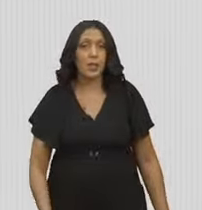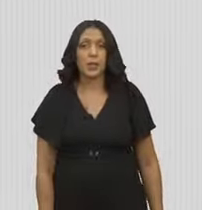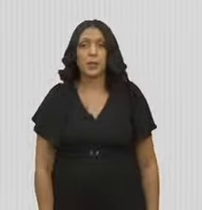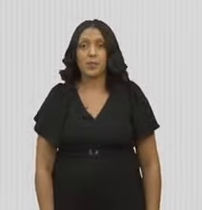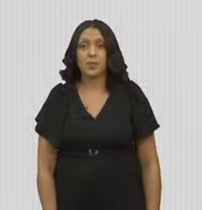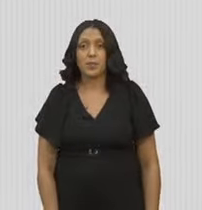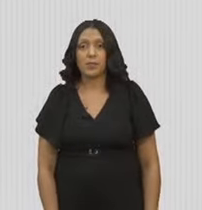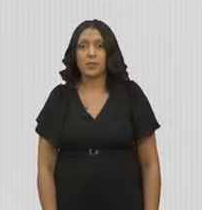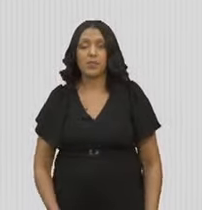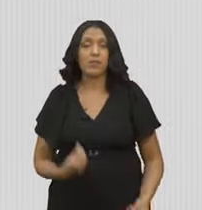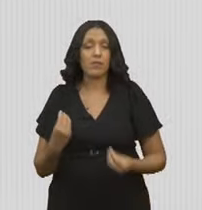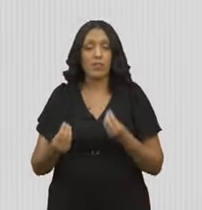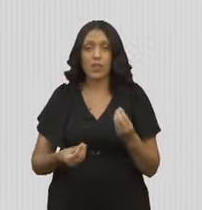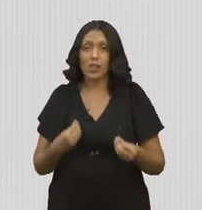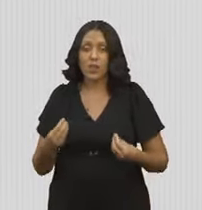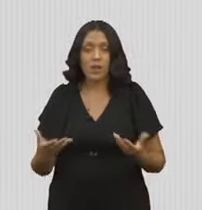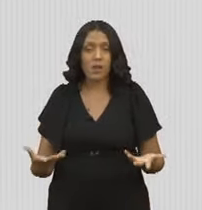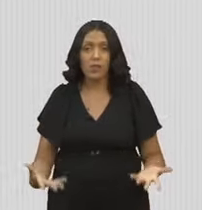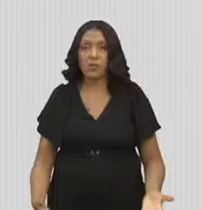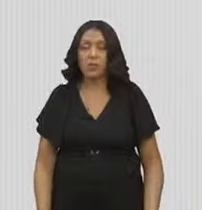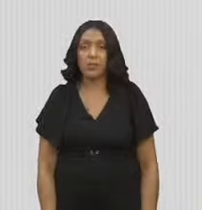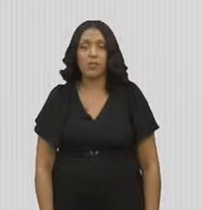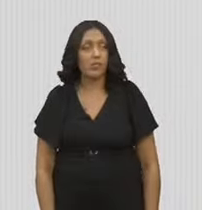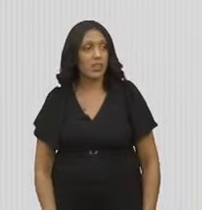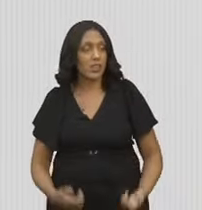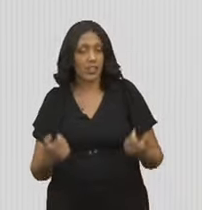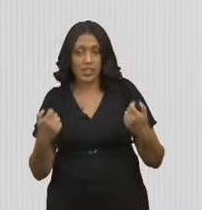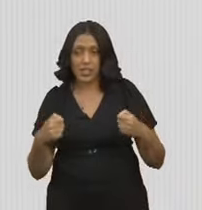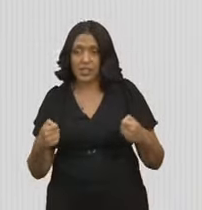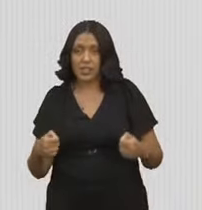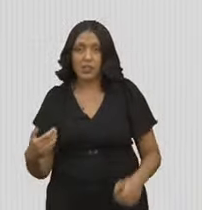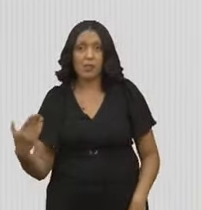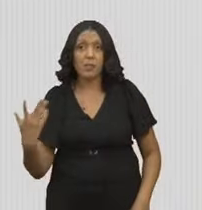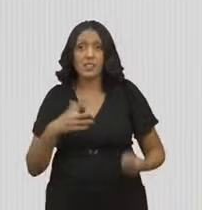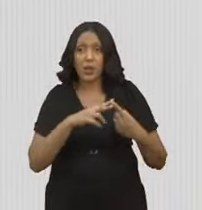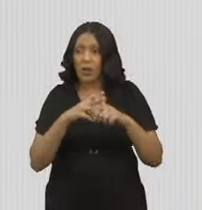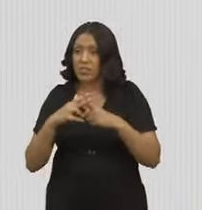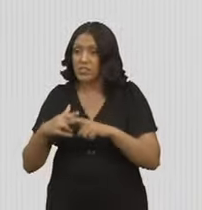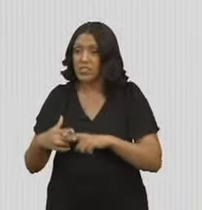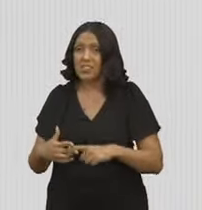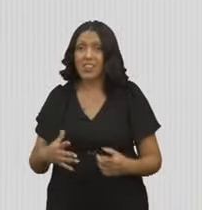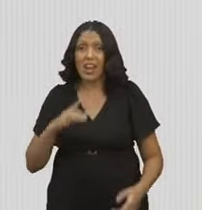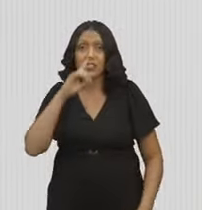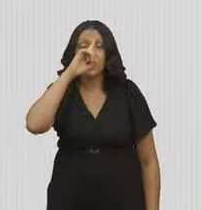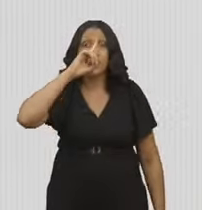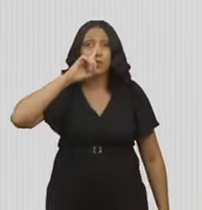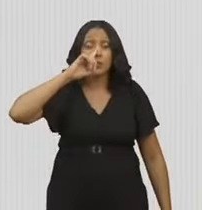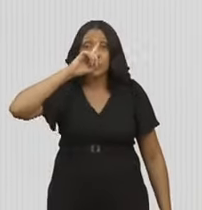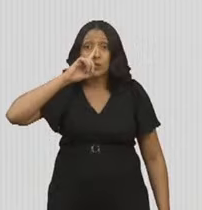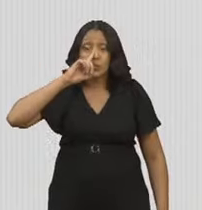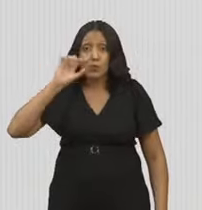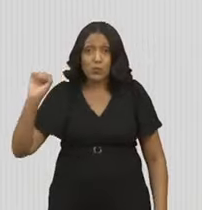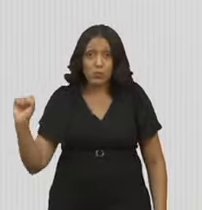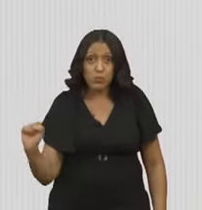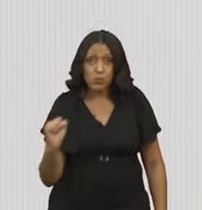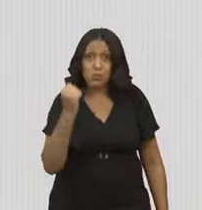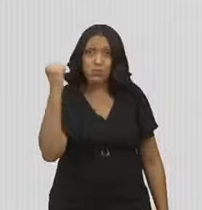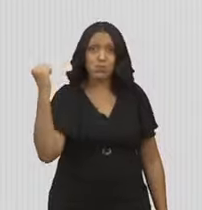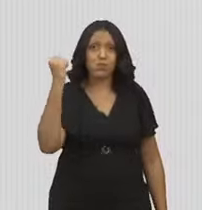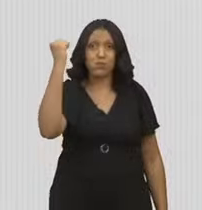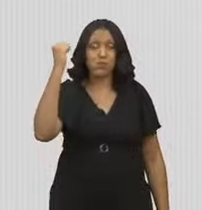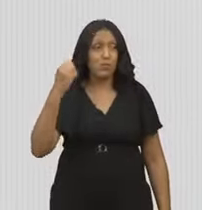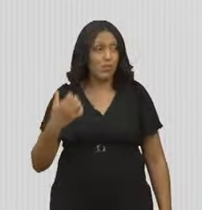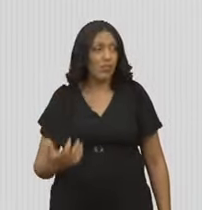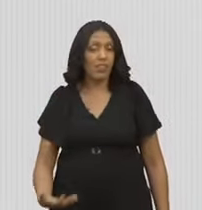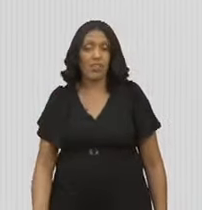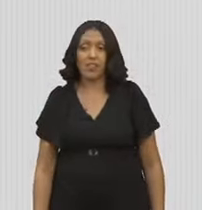a rachadura está aumentando. Isso é um risco gravíssimo. Olha aqui do outro lado. Dá para enxergar a casa do outro